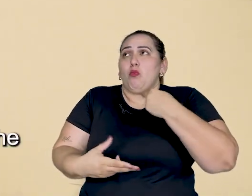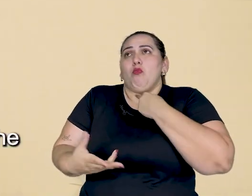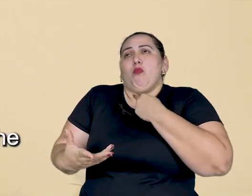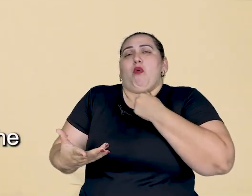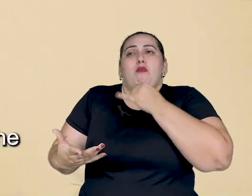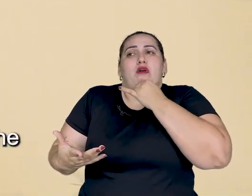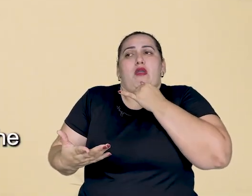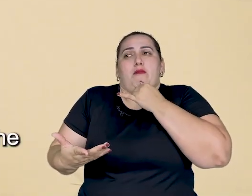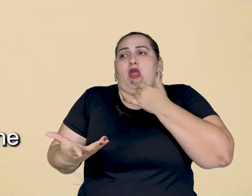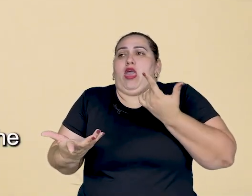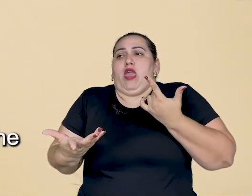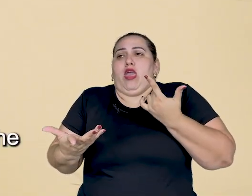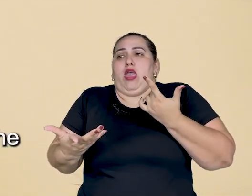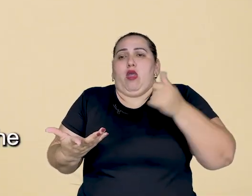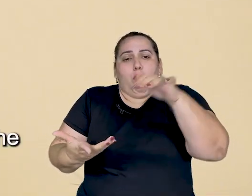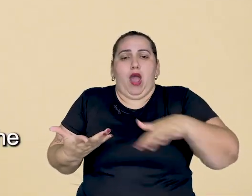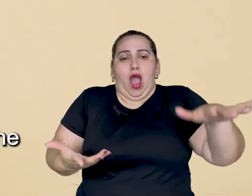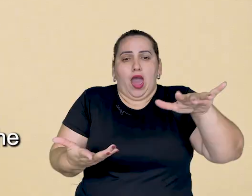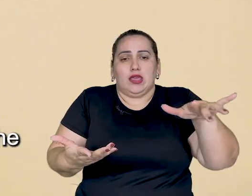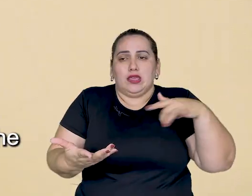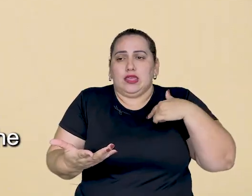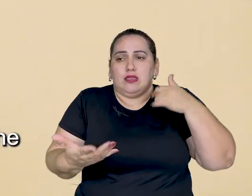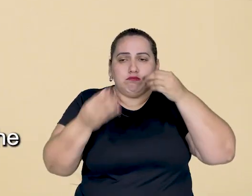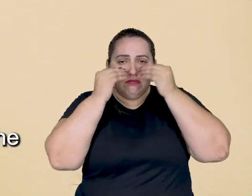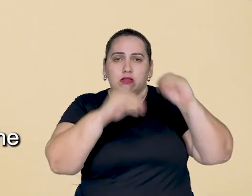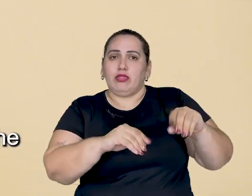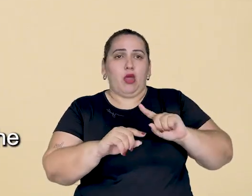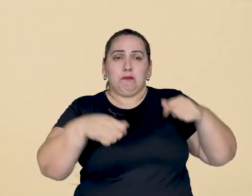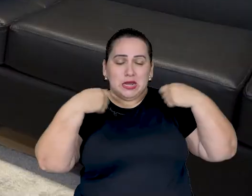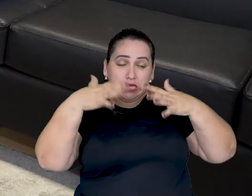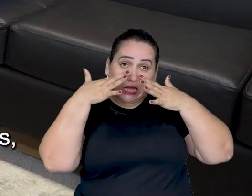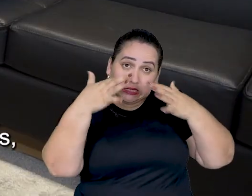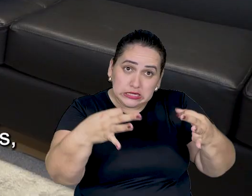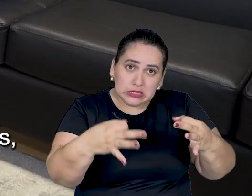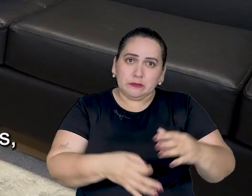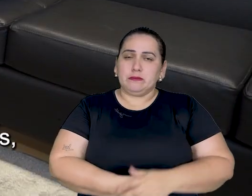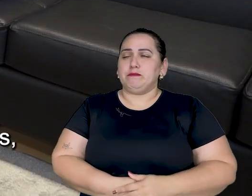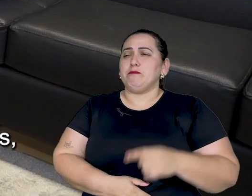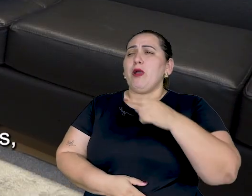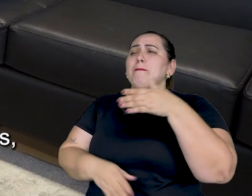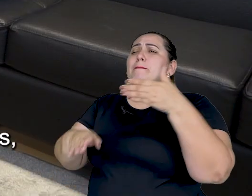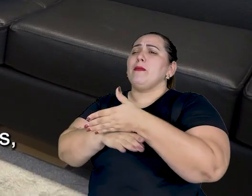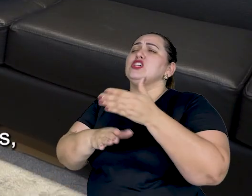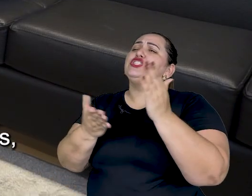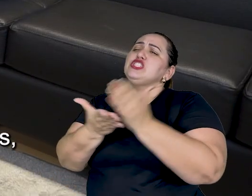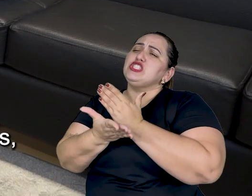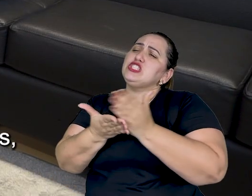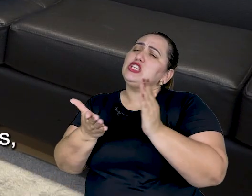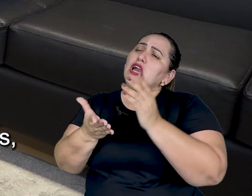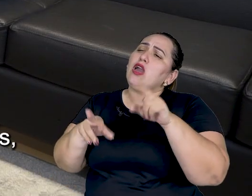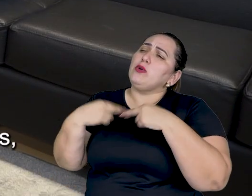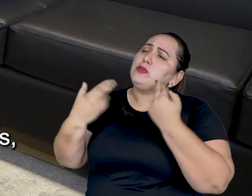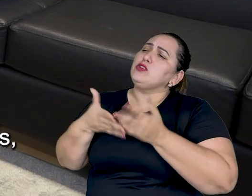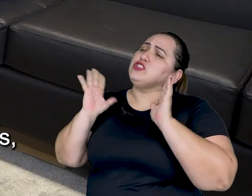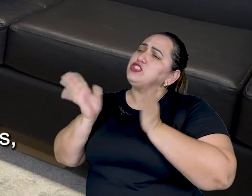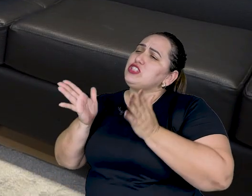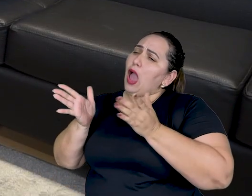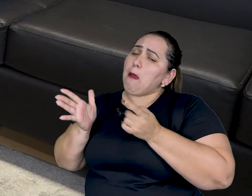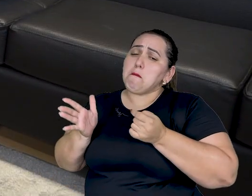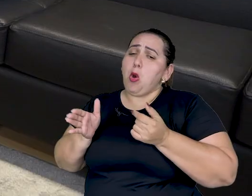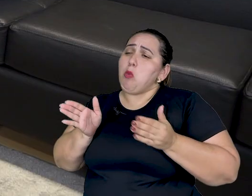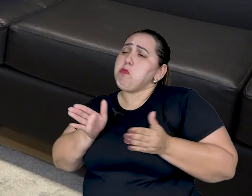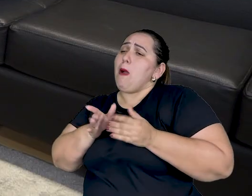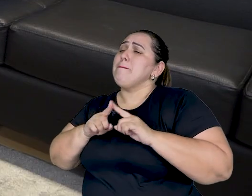tem como realmente não lhe impressionar, não chamar sua atenção. O senhor já participou de algumas sessões, né, desde que tomou